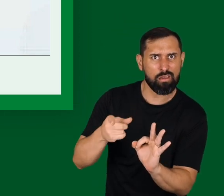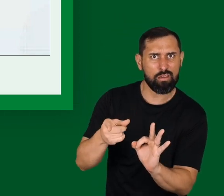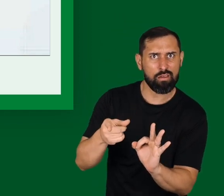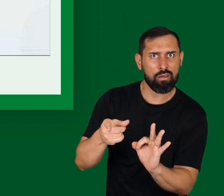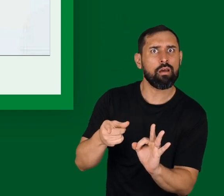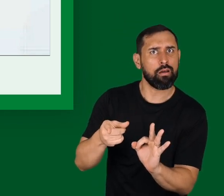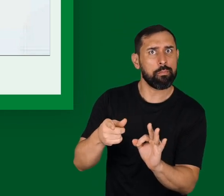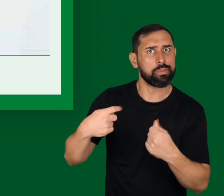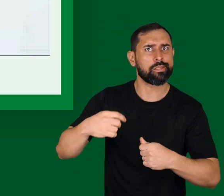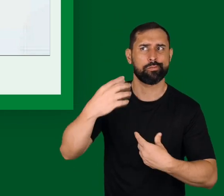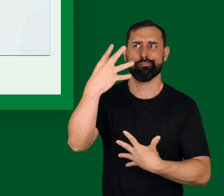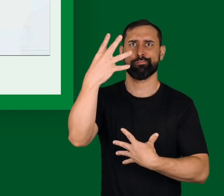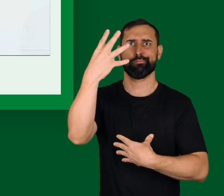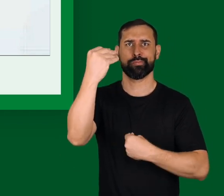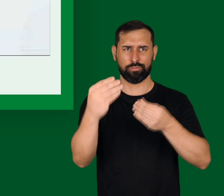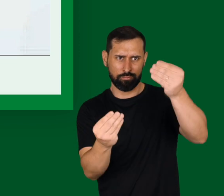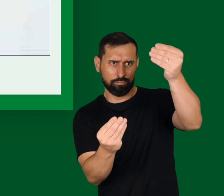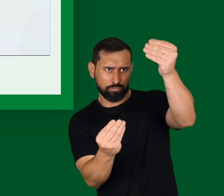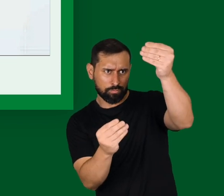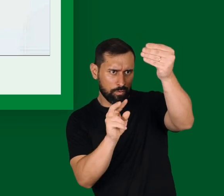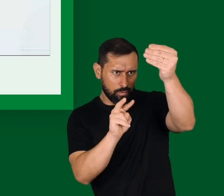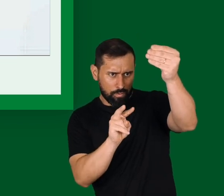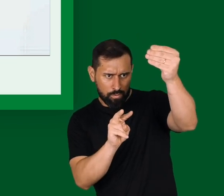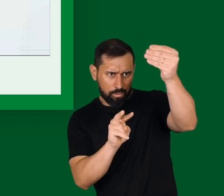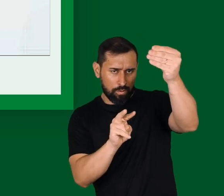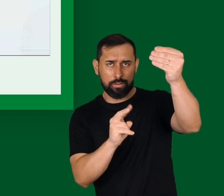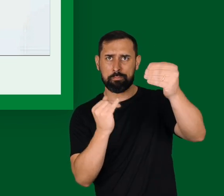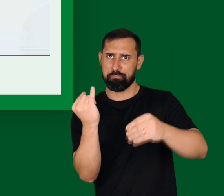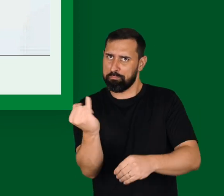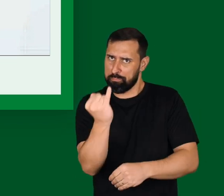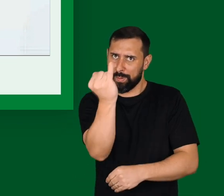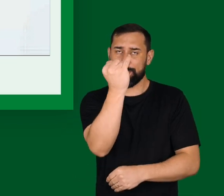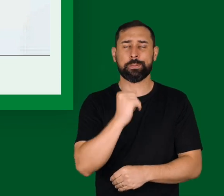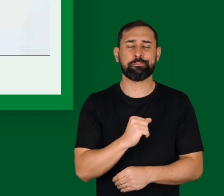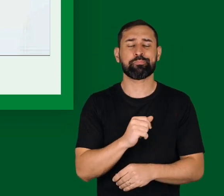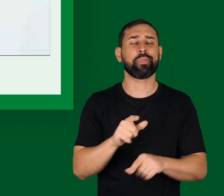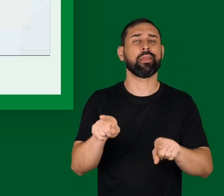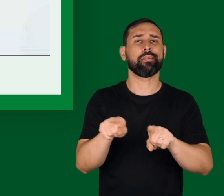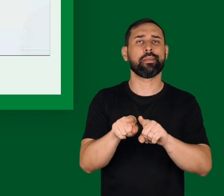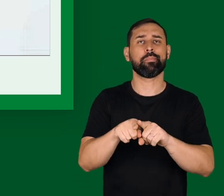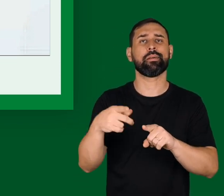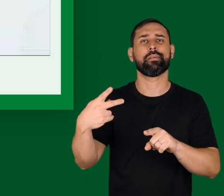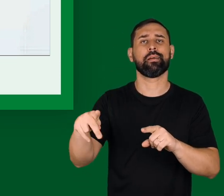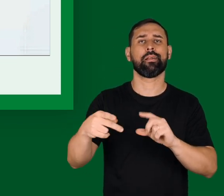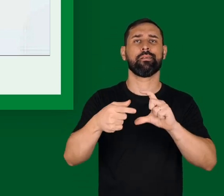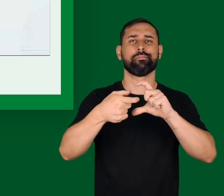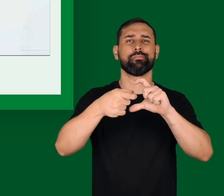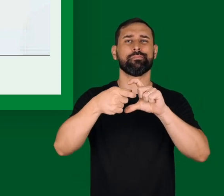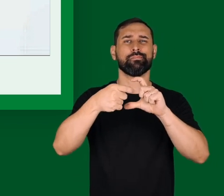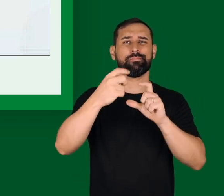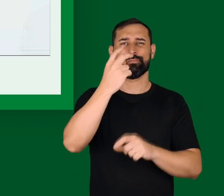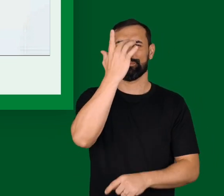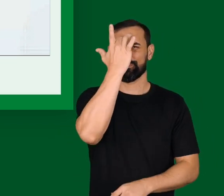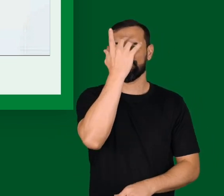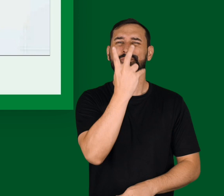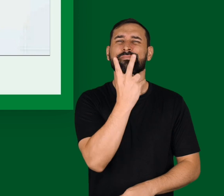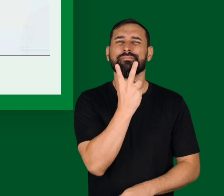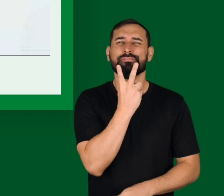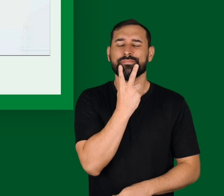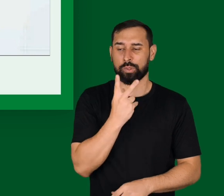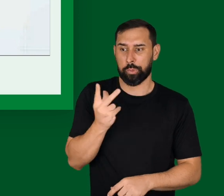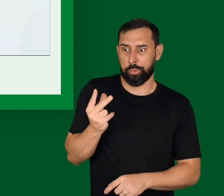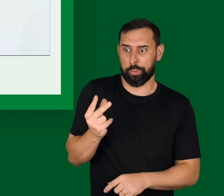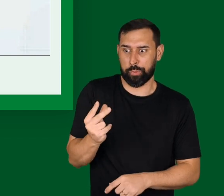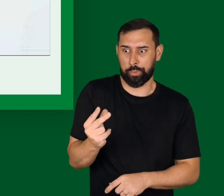posição, foi inserida na traqueia e está bem colocado, tá? E garantir uma oferta de analgesia adequada